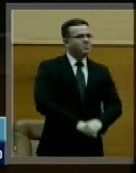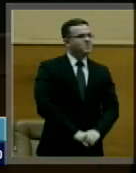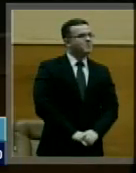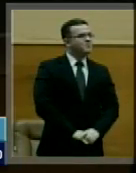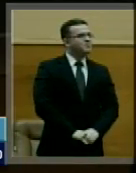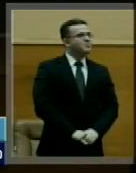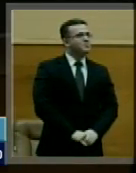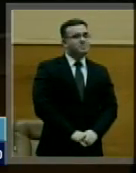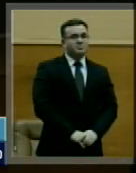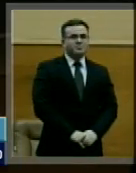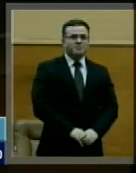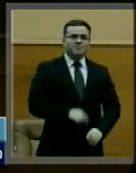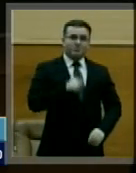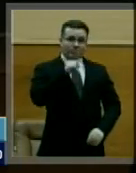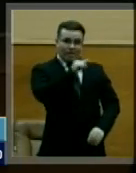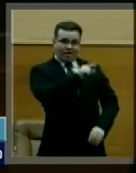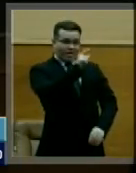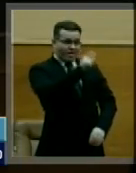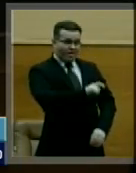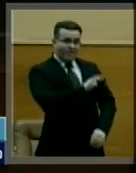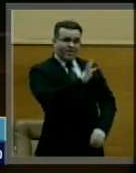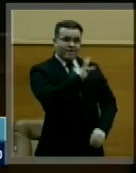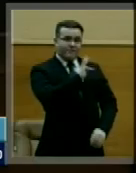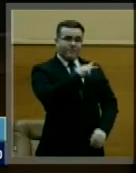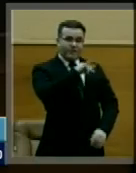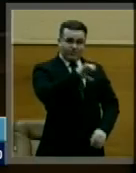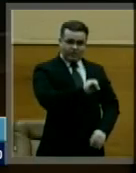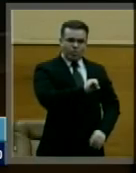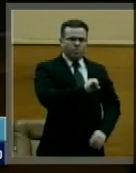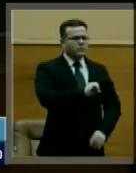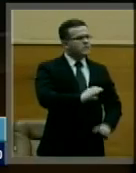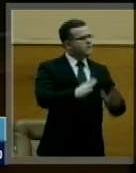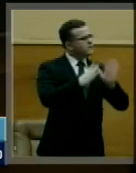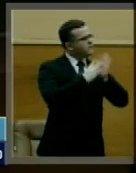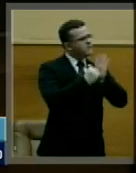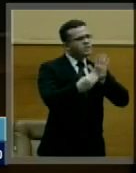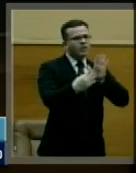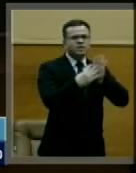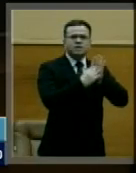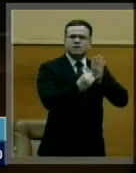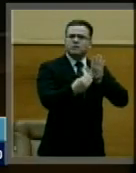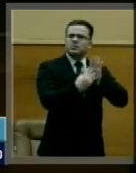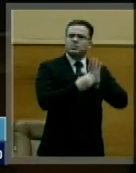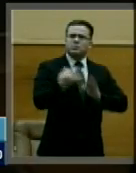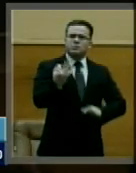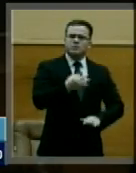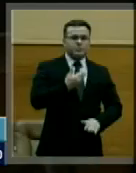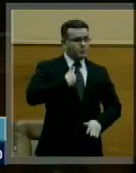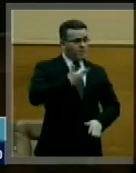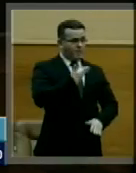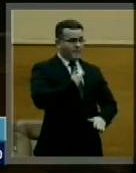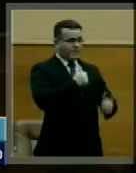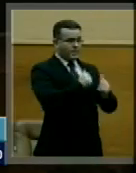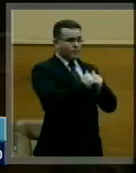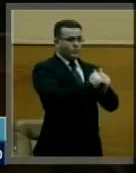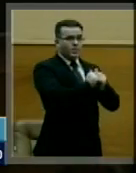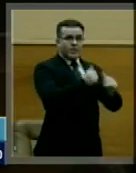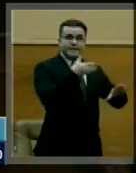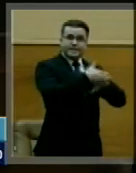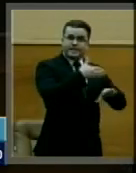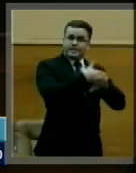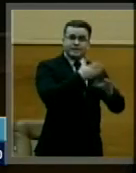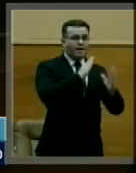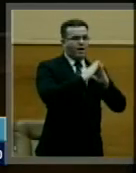Ele foi um exemplo de superação, um exemplo de vida, eu diria. Eu, como seu amigo e frequentava muito a sua